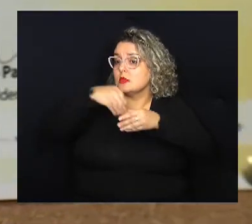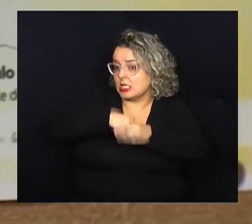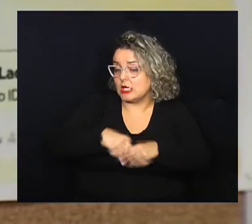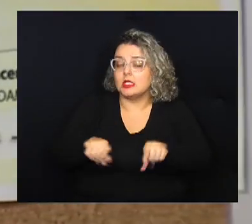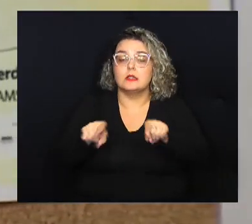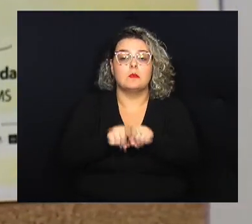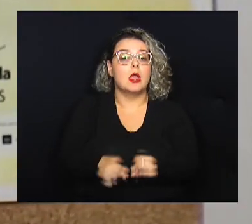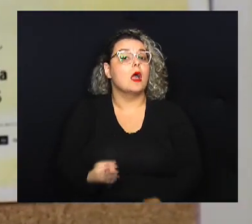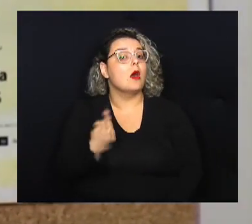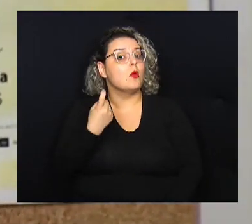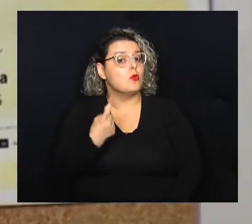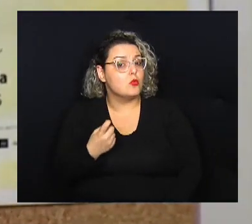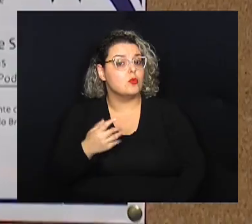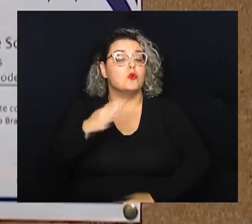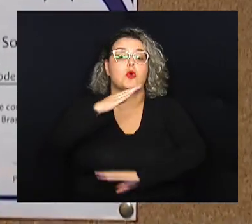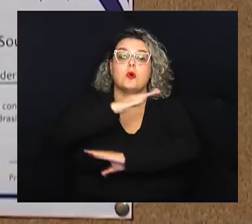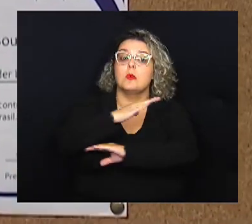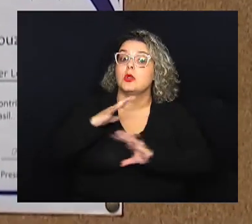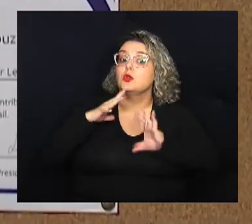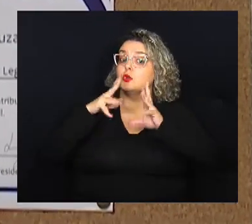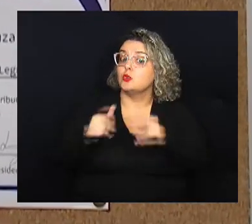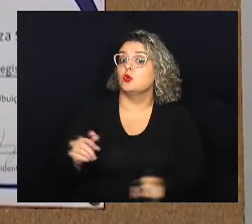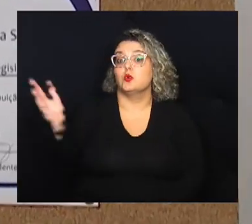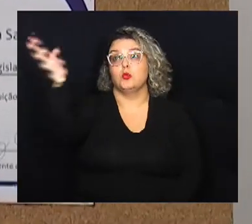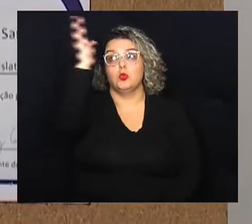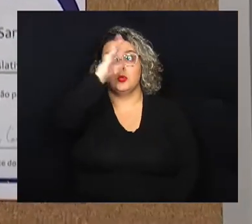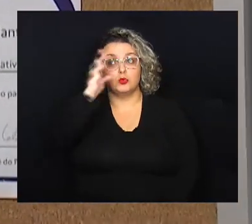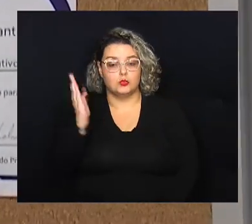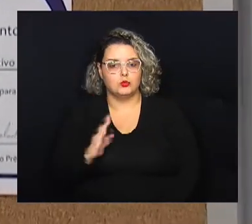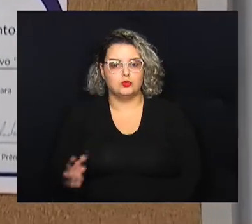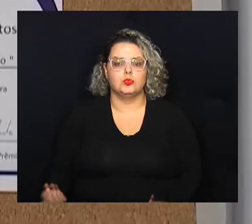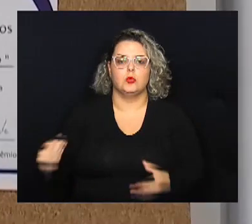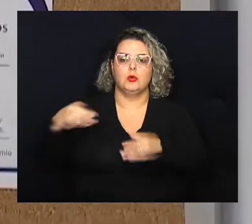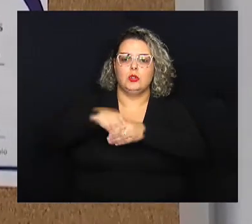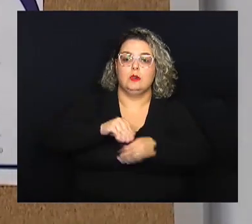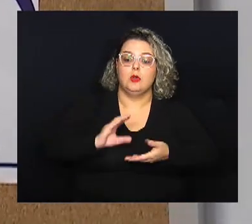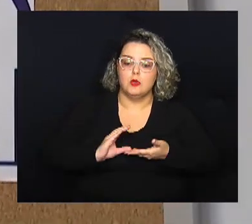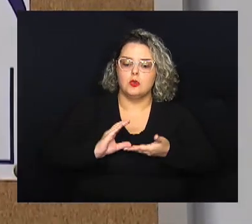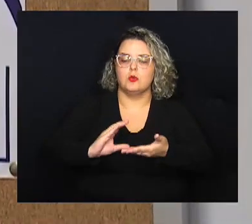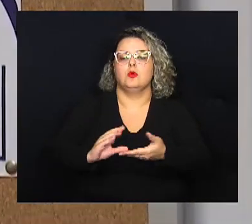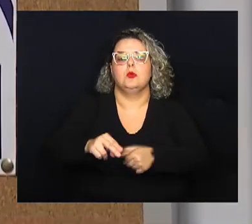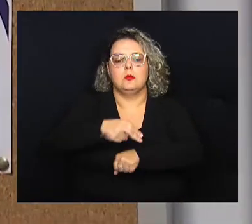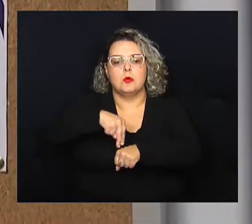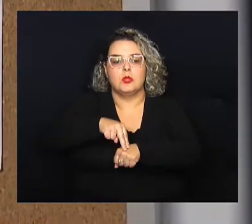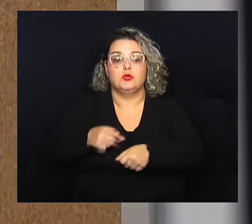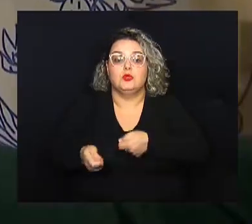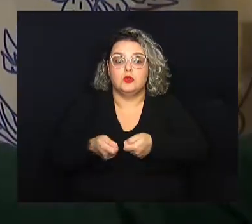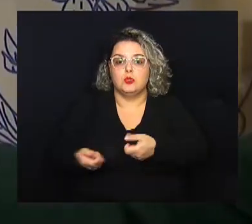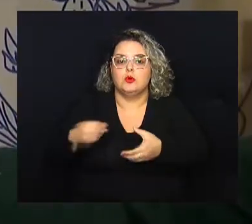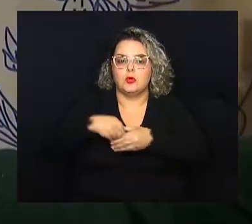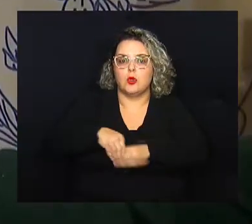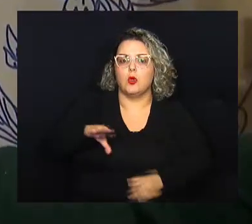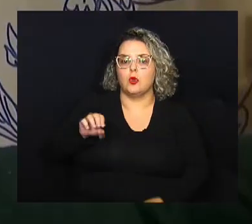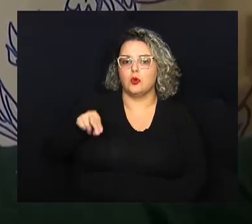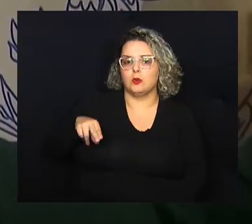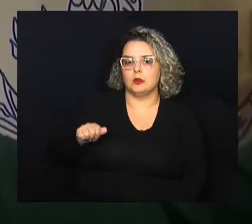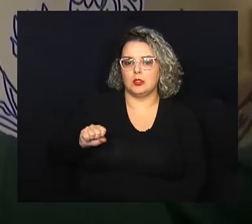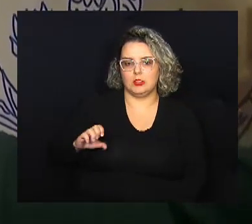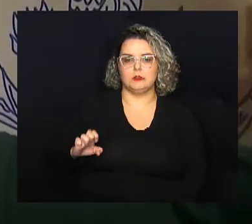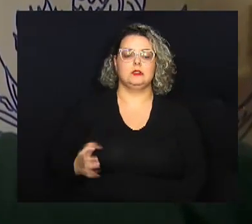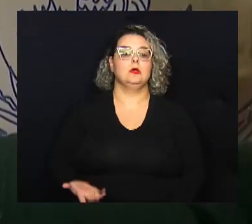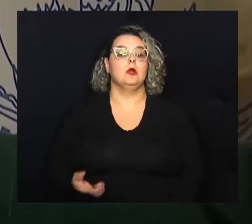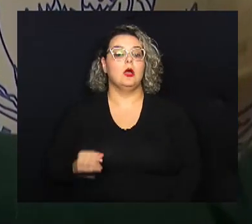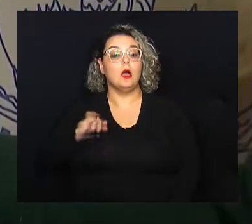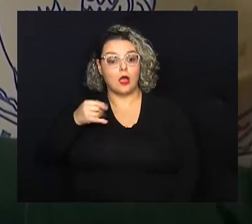é a única Câmara no Brasil a integrar o Conselho Nacional de Controle Interno, o CONACE. A oportunidade de